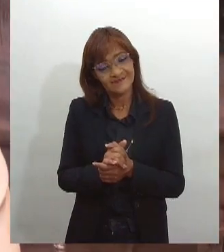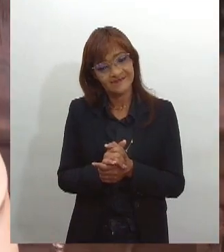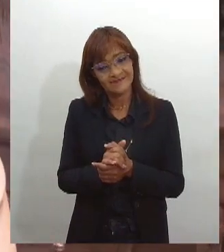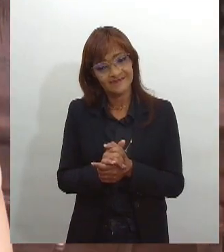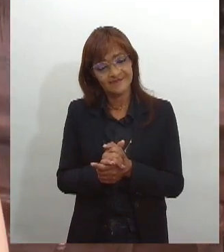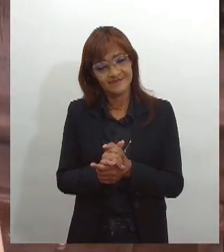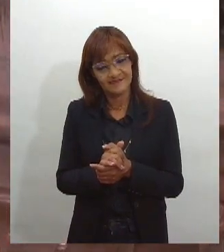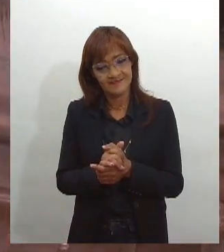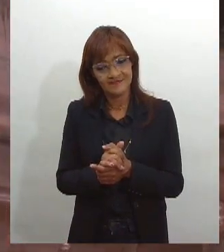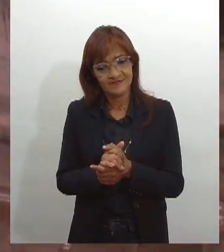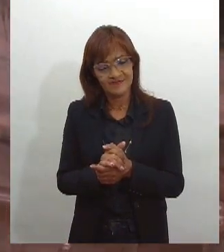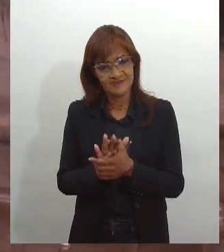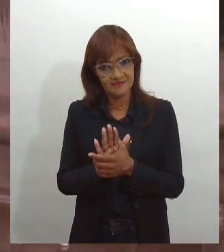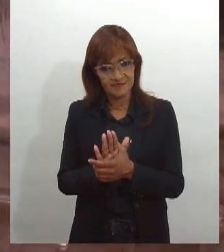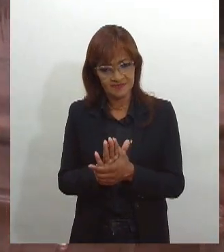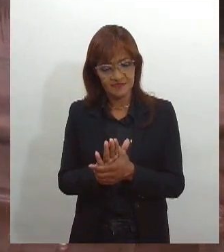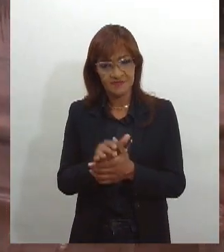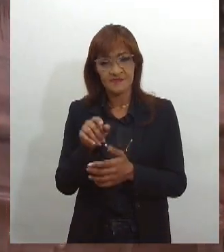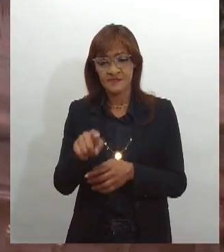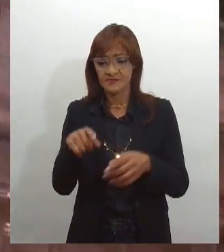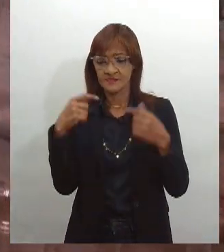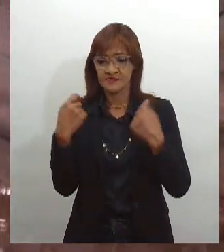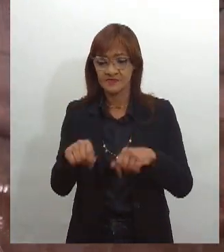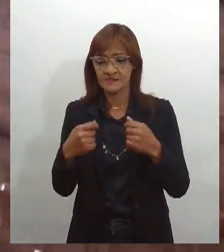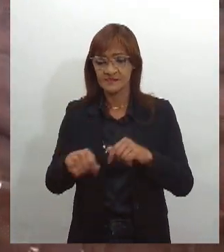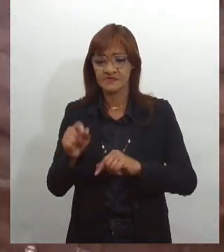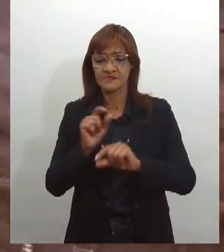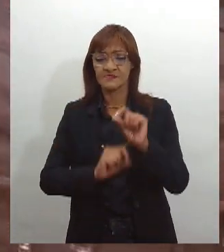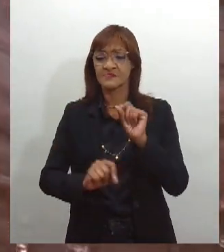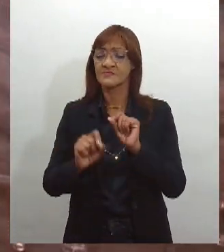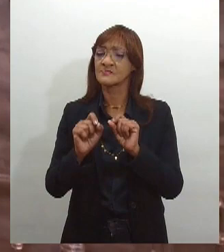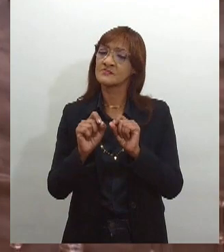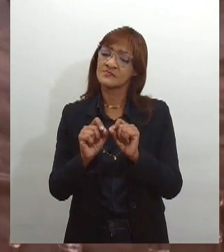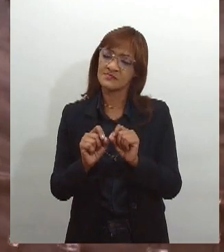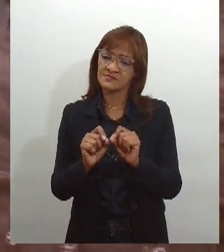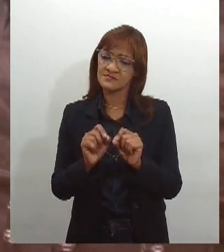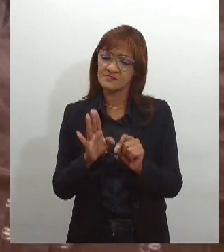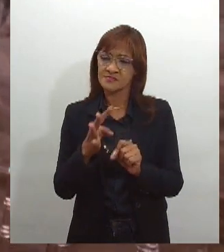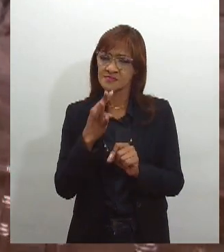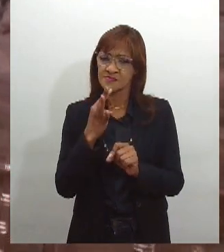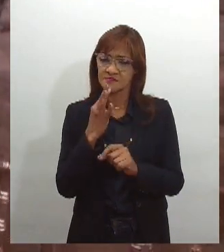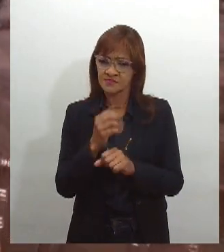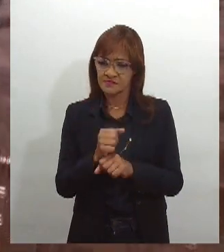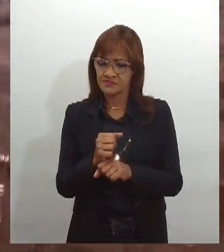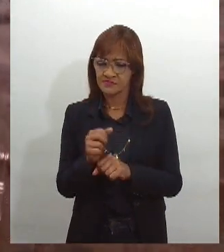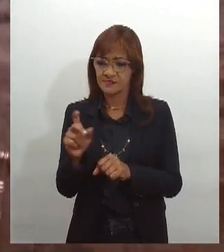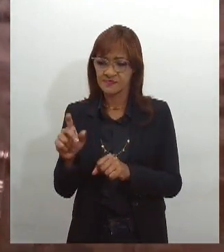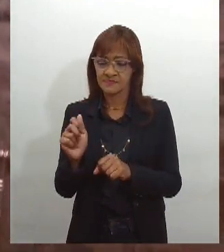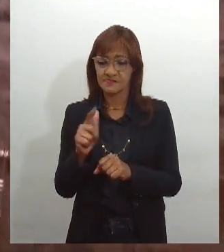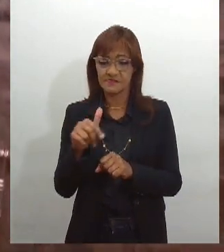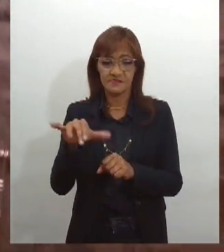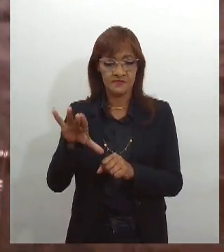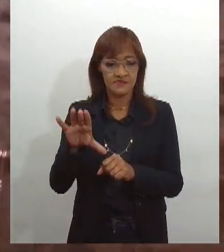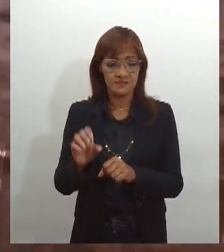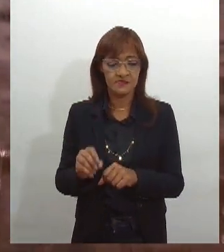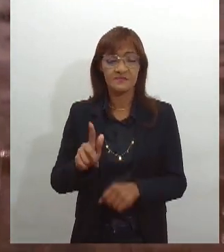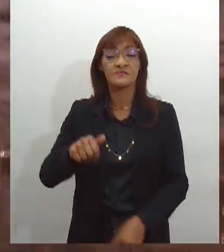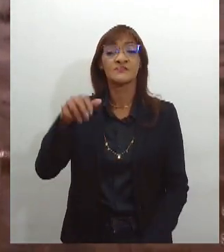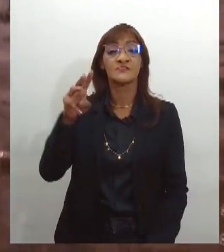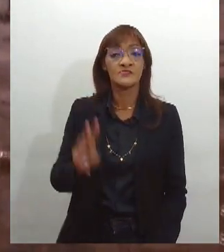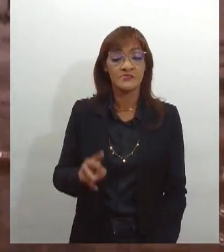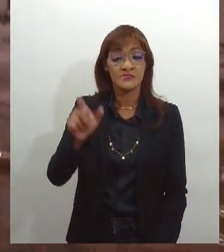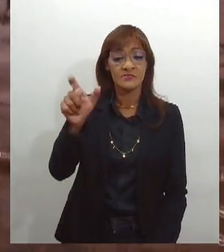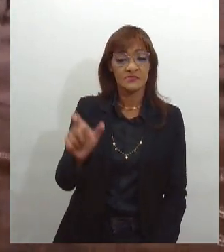Eles precisam conhecer o Palácio Fausto Cardoso, quem foi Fausto Cardoso, o que o Palácio,